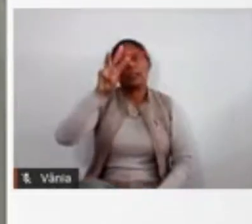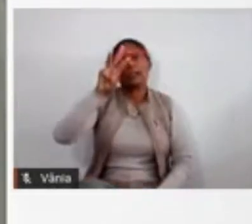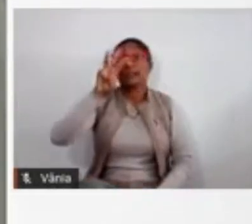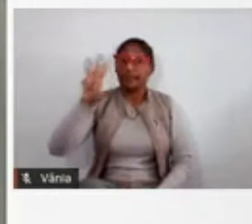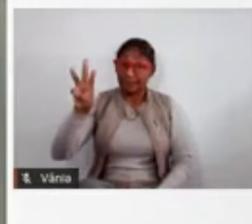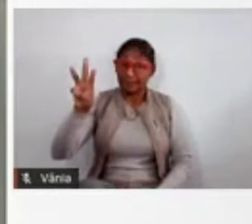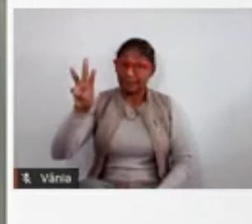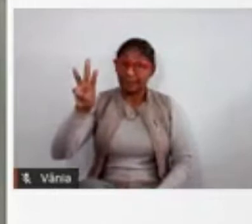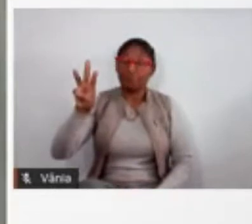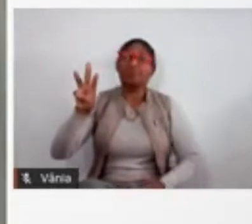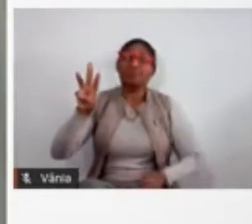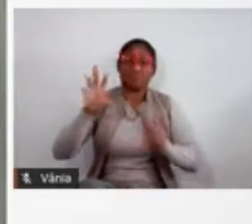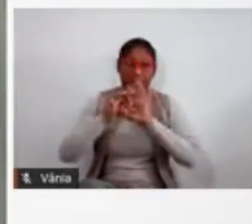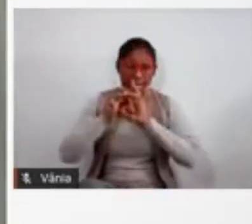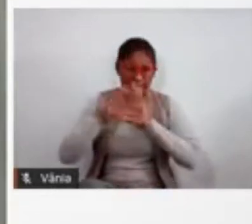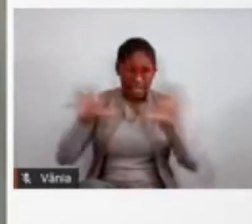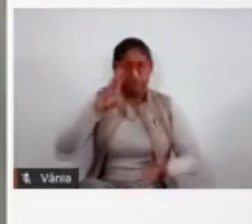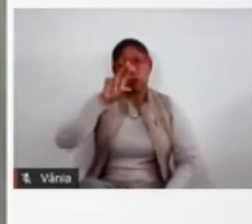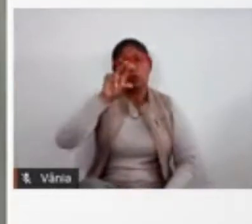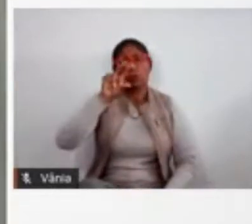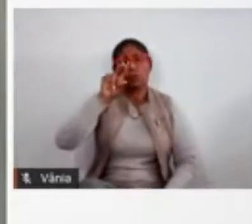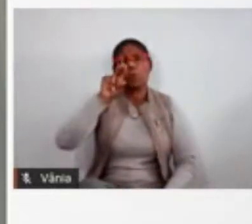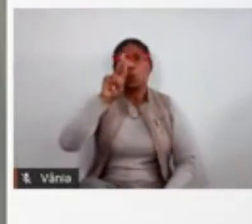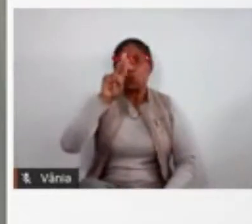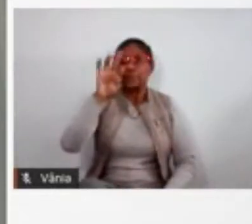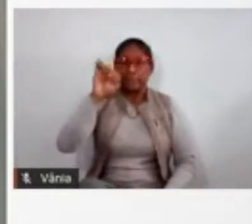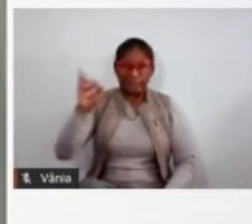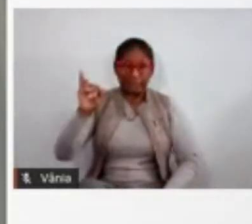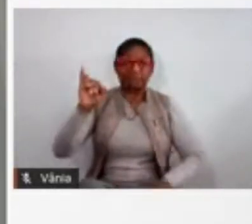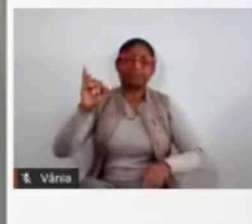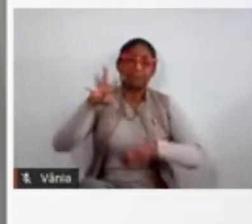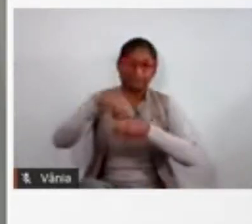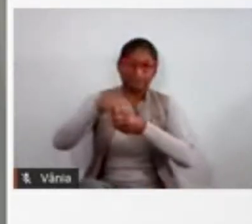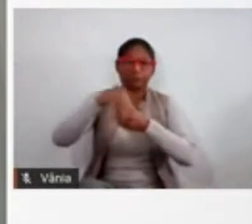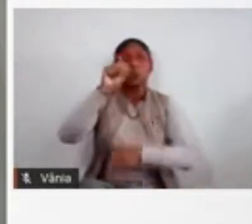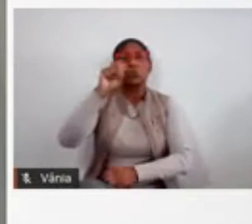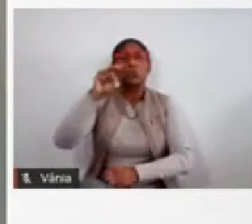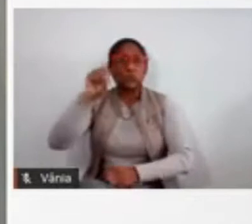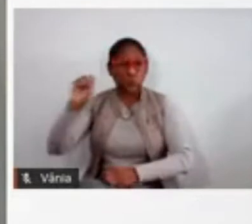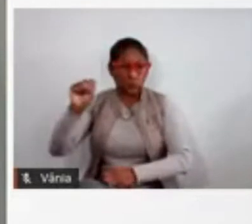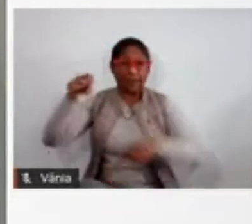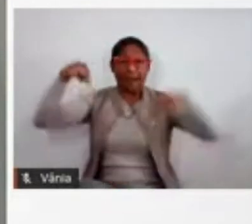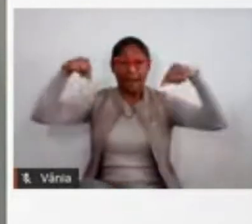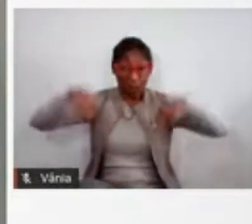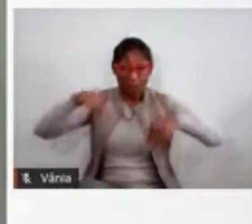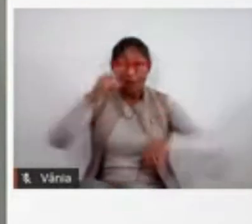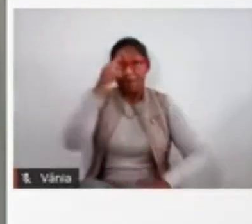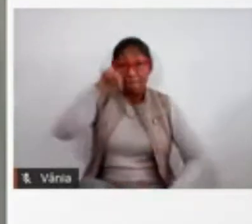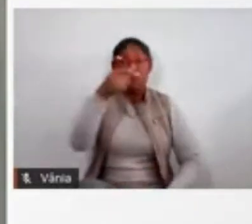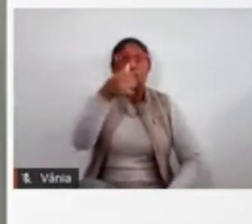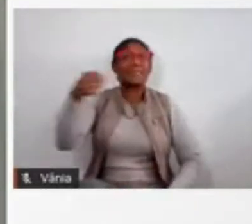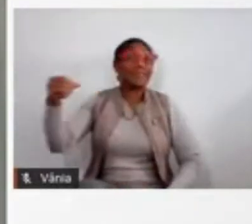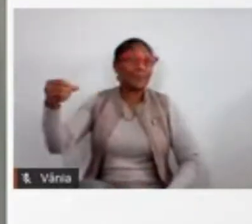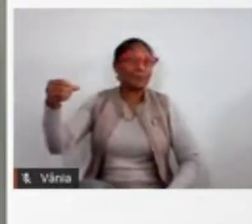933 leitos do SUS no nosso estado. E nós já temos mais de 1.600 leitos do SUS.